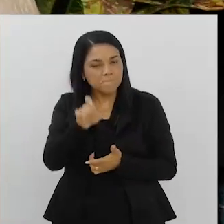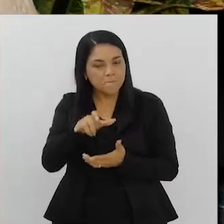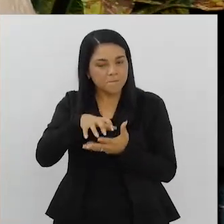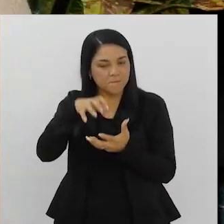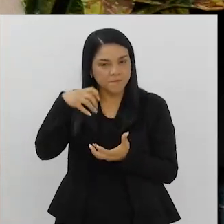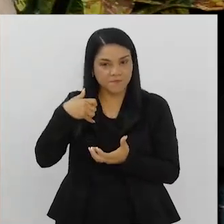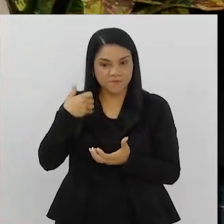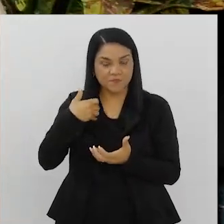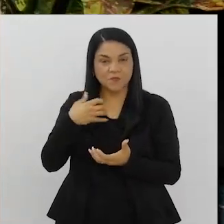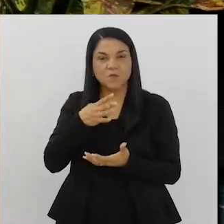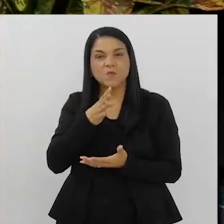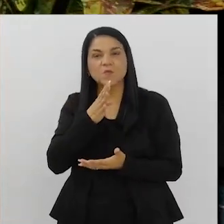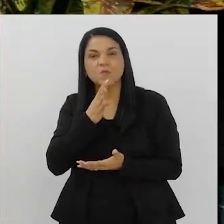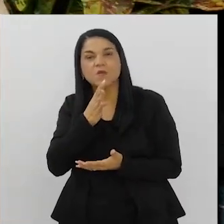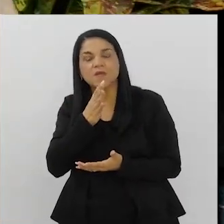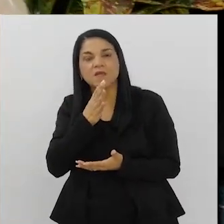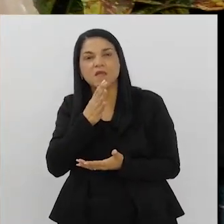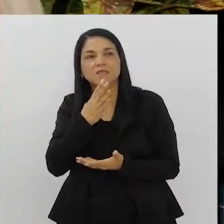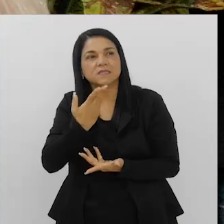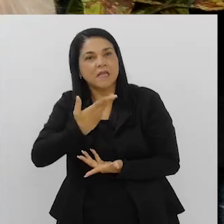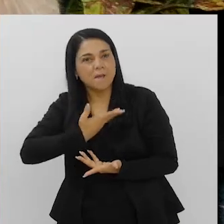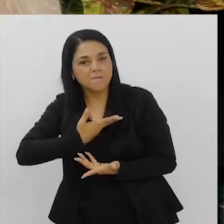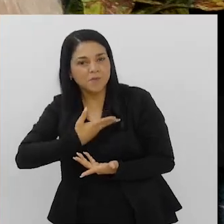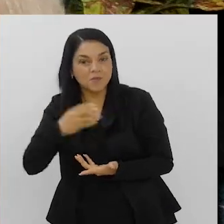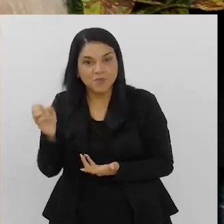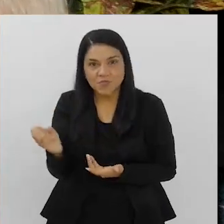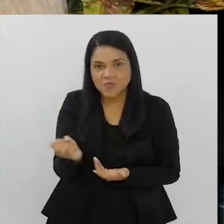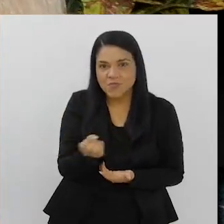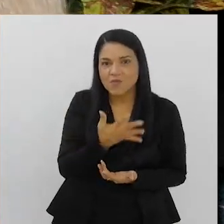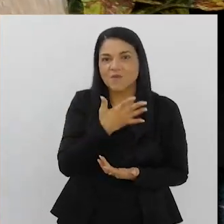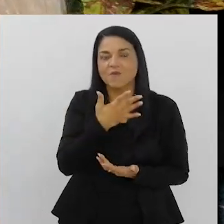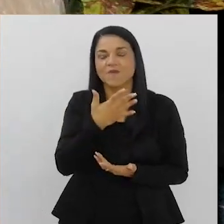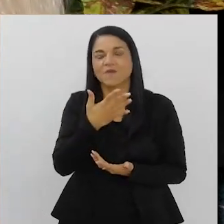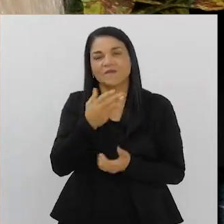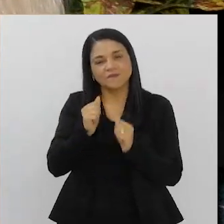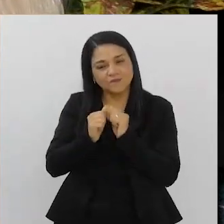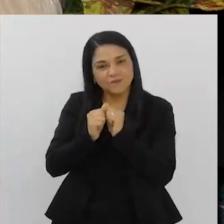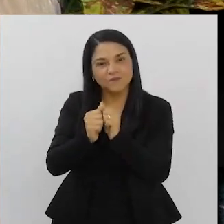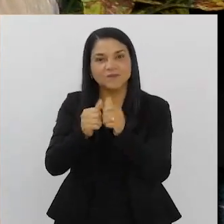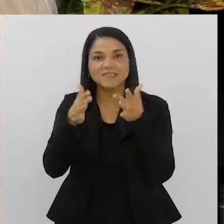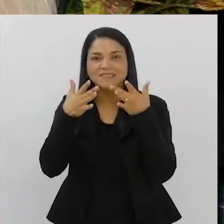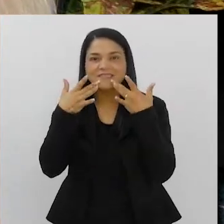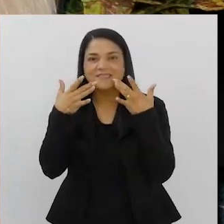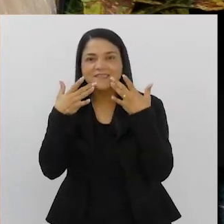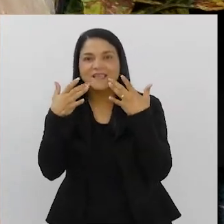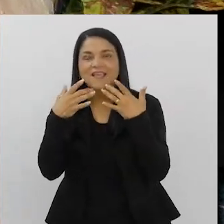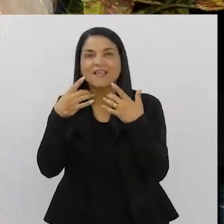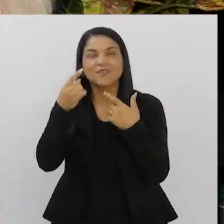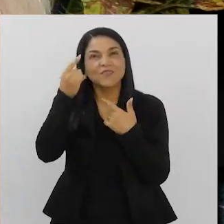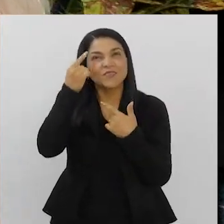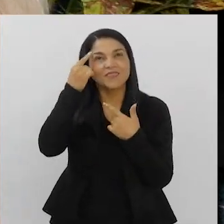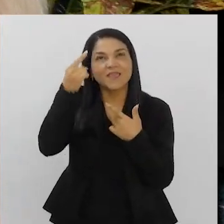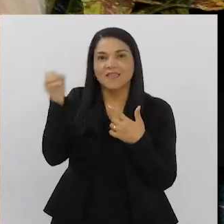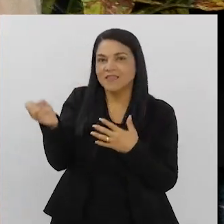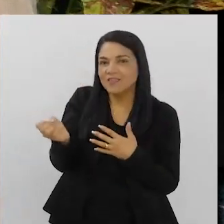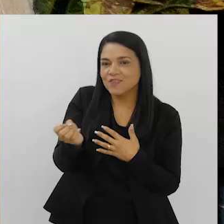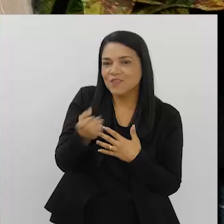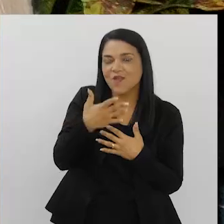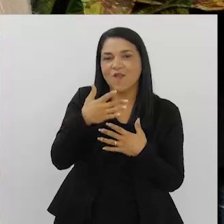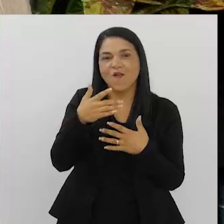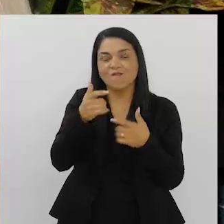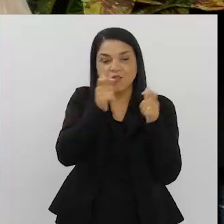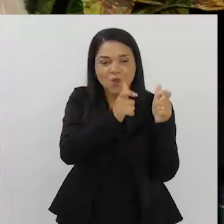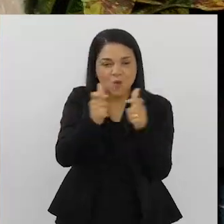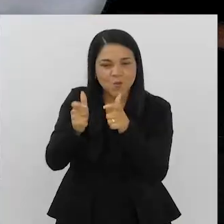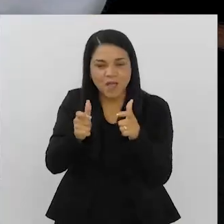A pessoa conhece ali no SESC um companheiro, e aí começa a ir ao teatro, começa a ter novas ideias e frequentar